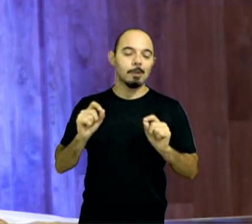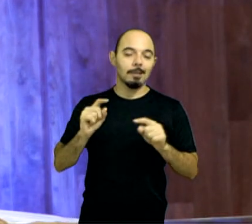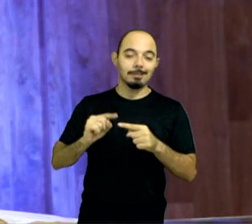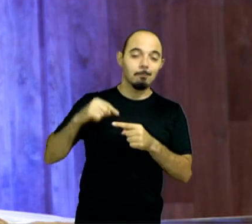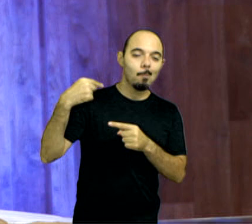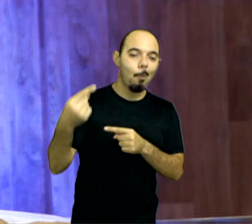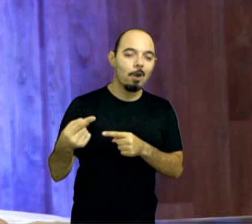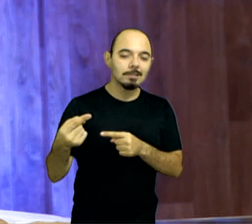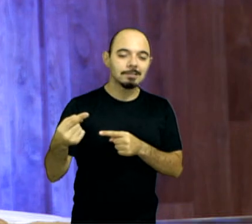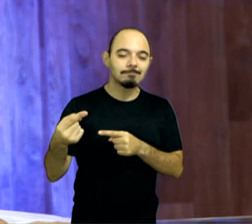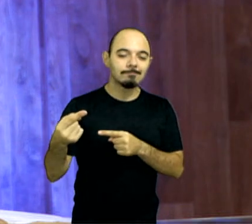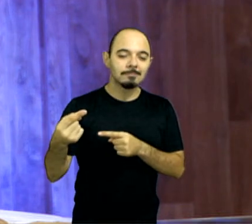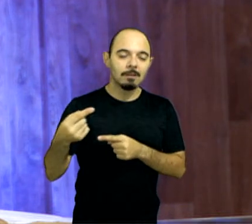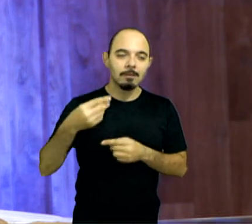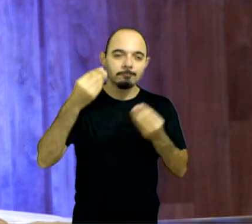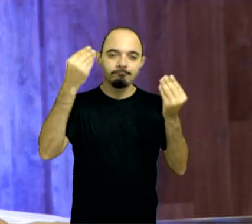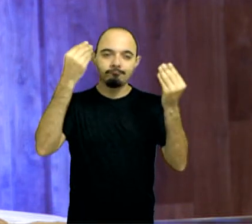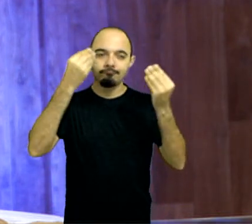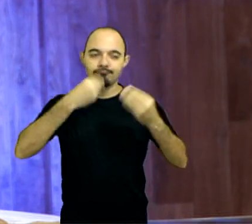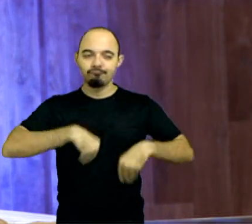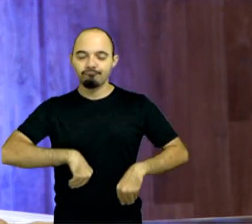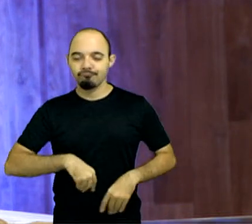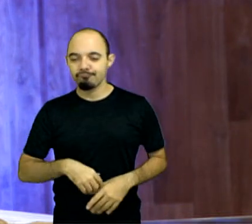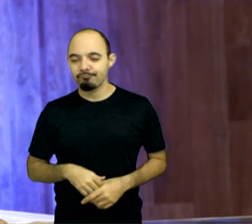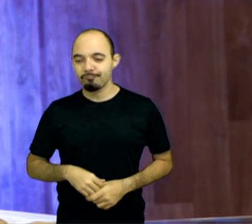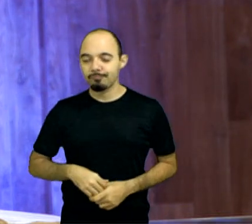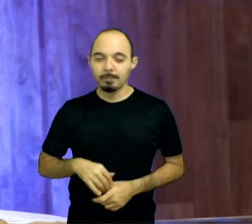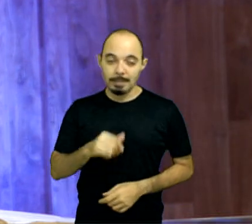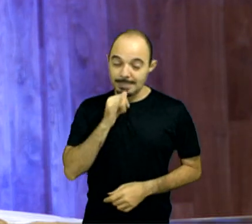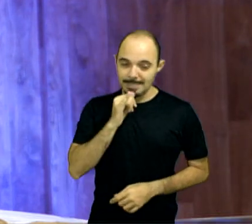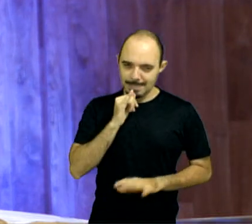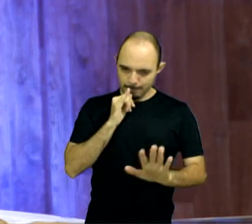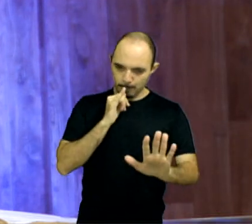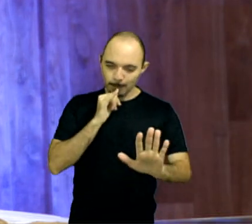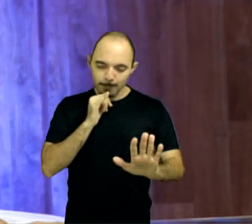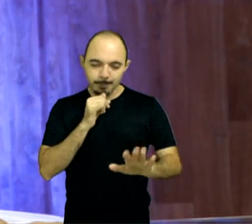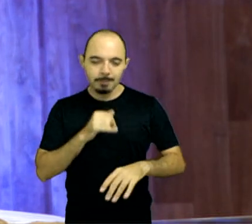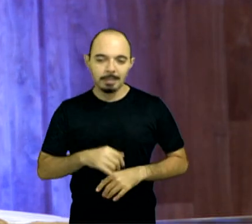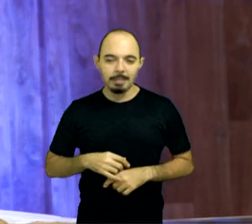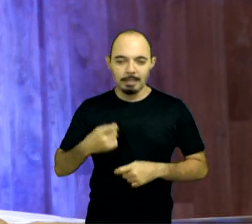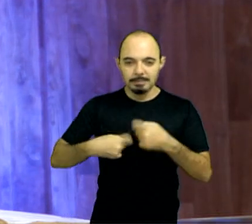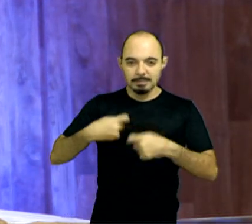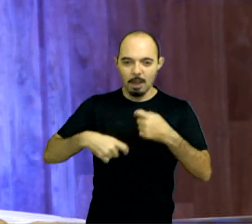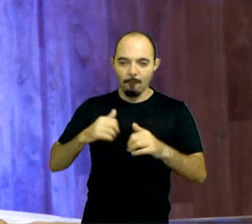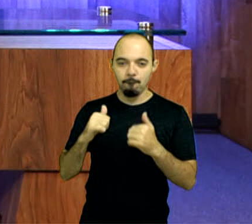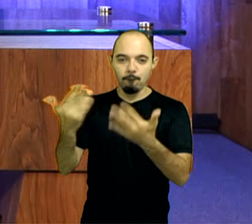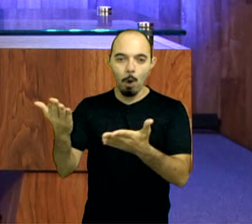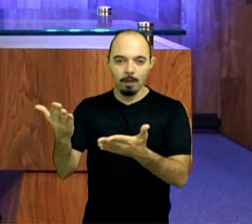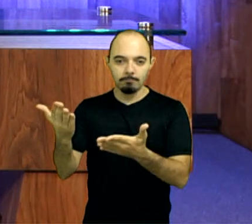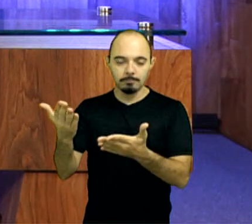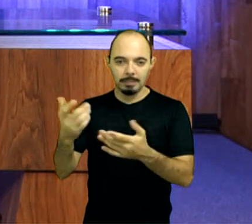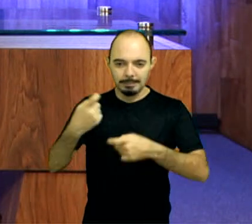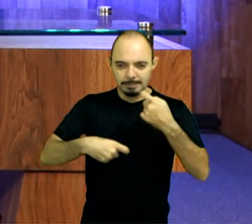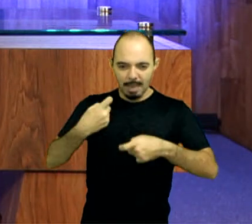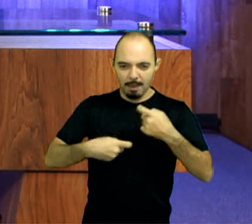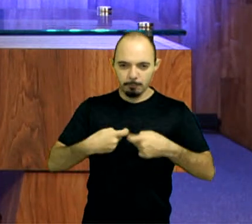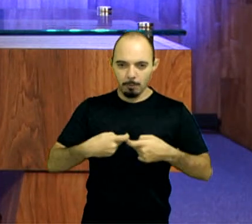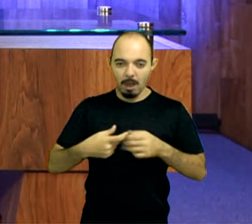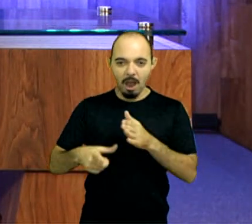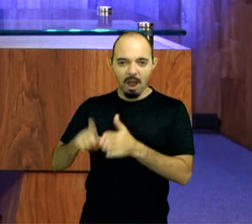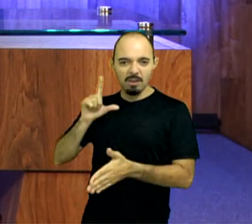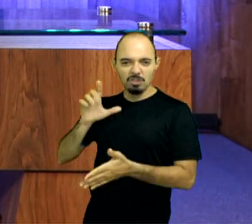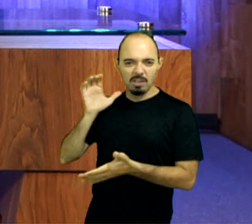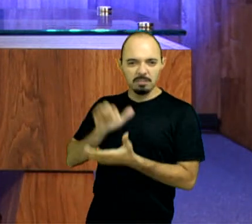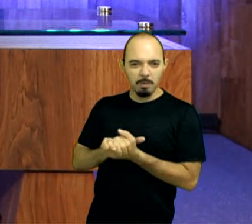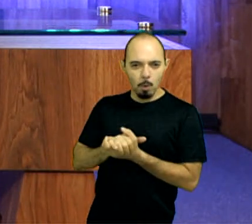grande prejuízo. A pornografia hoje, sexo fora do casamento, isso vai trazer um